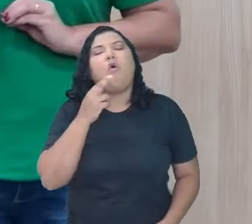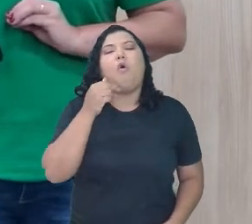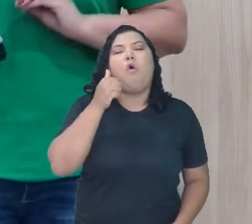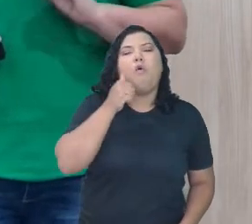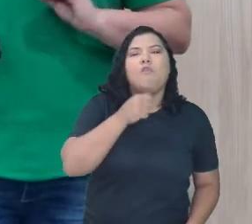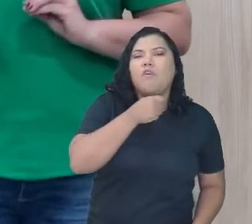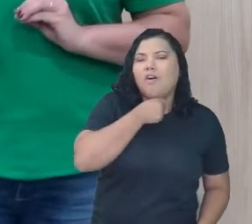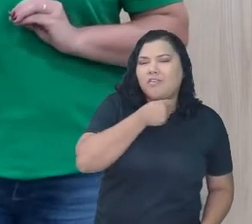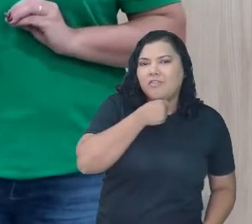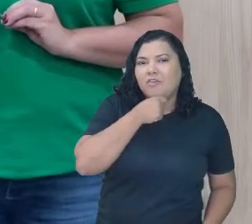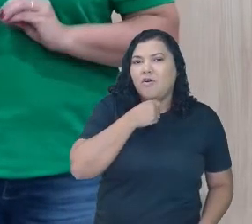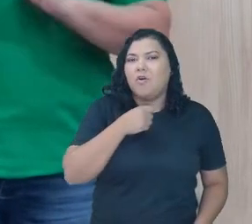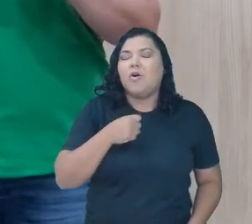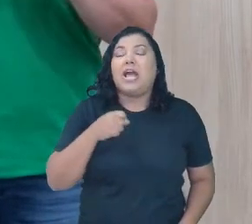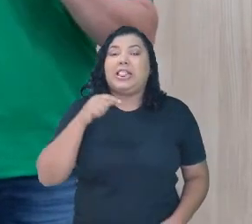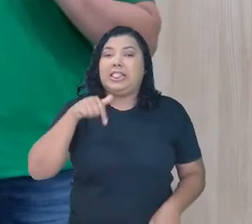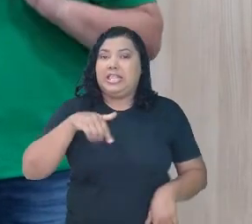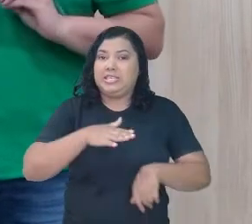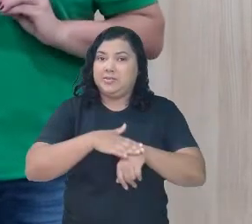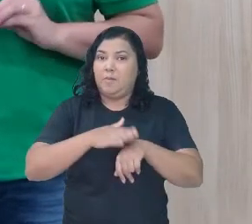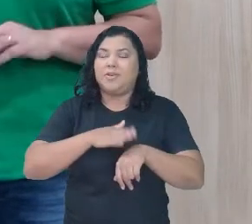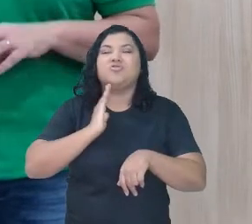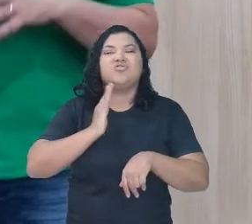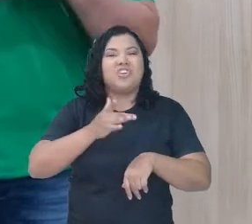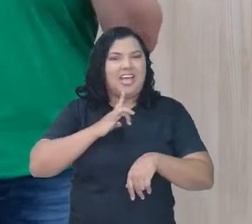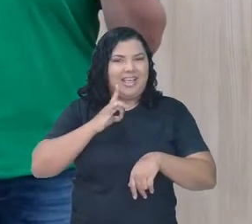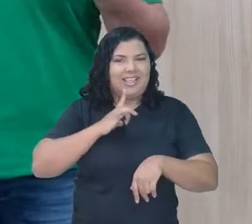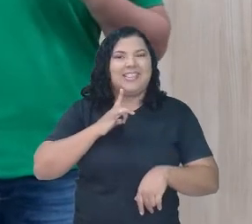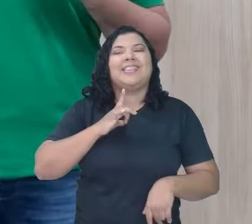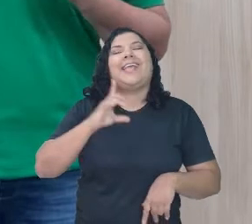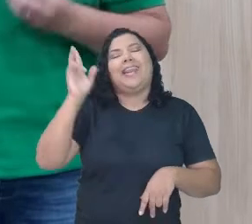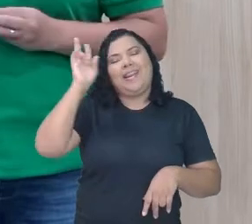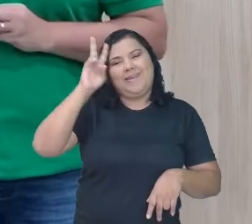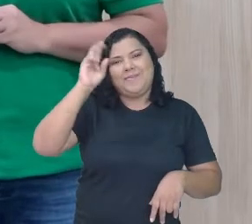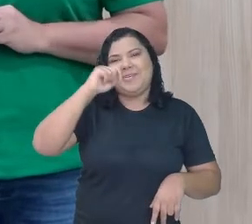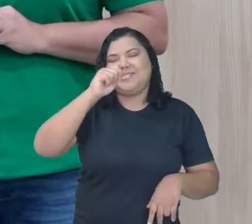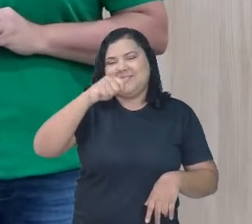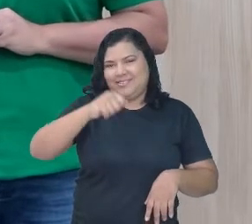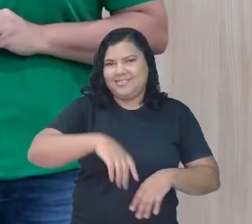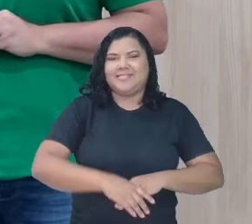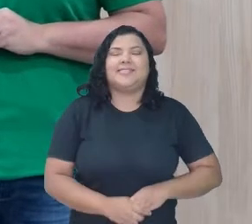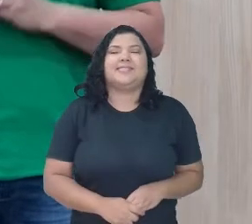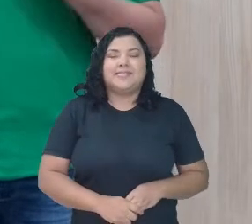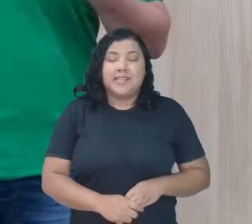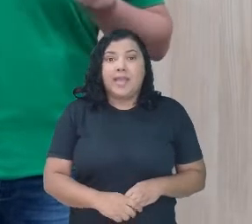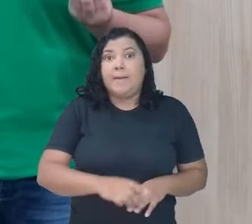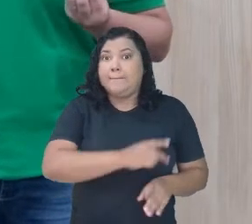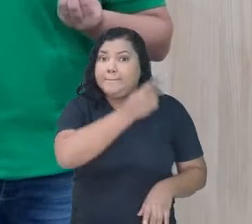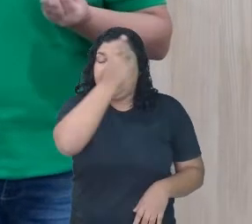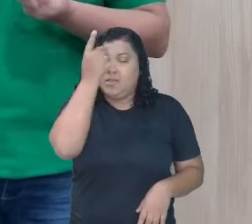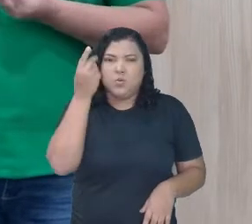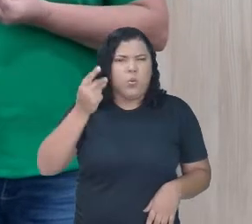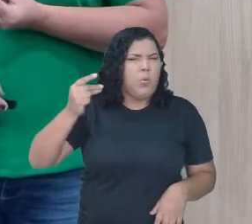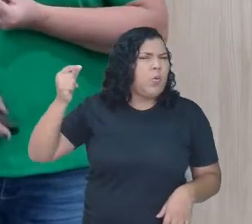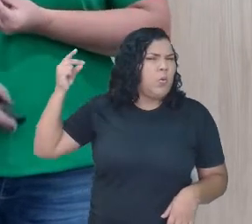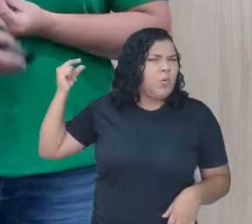um pai ouvindo nesse momento, pode ter também essas memórias, não é? De pessoas